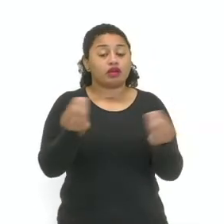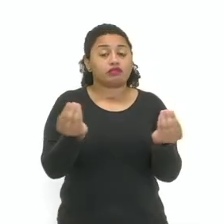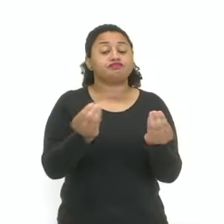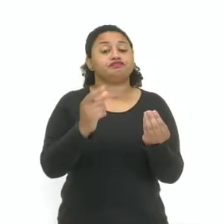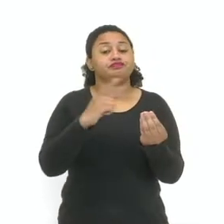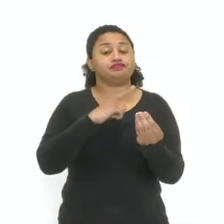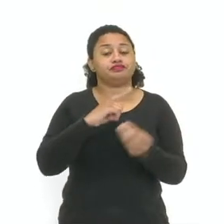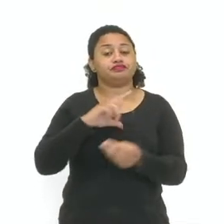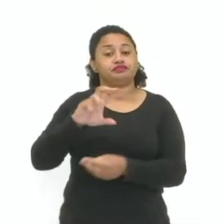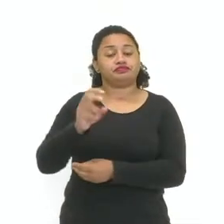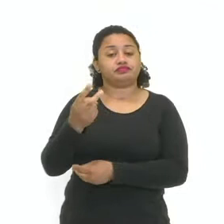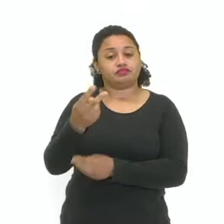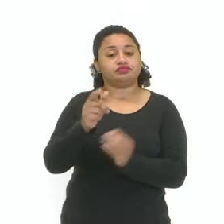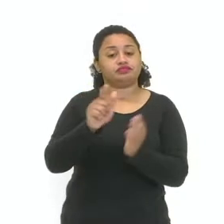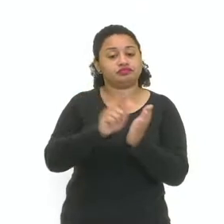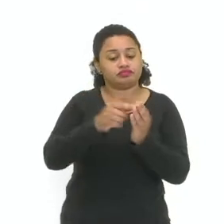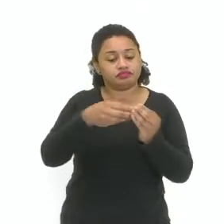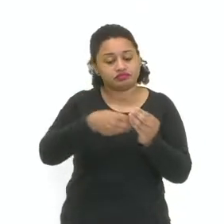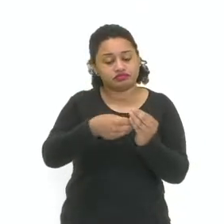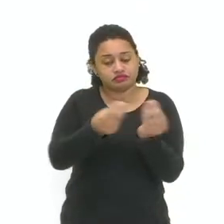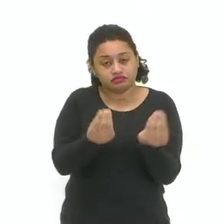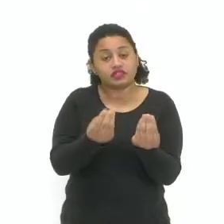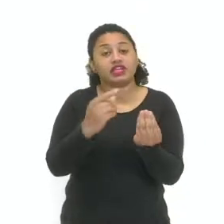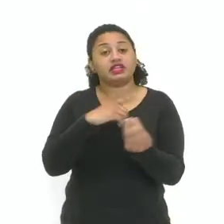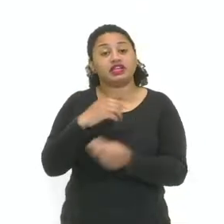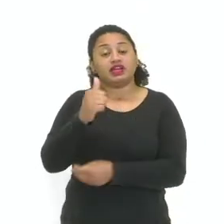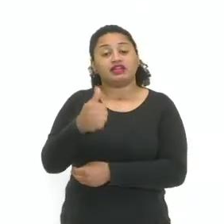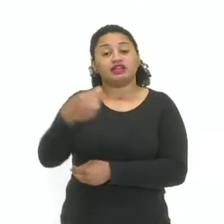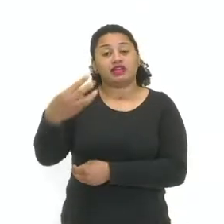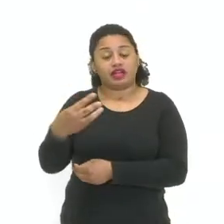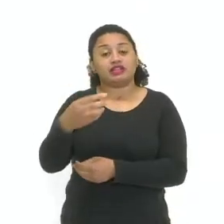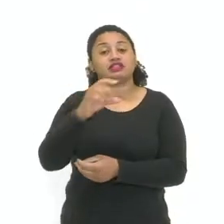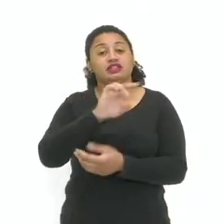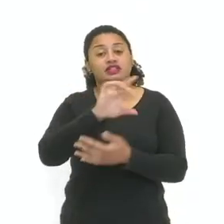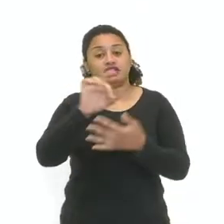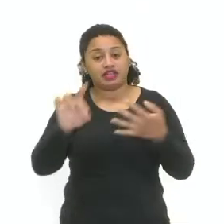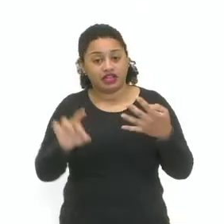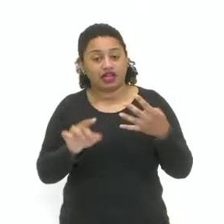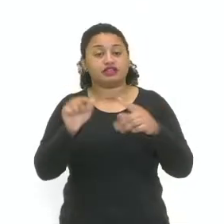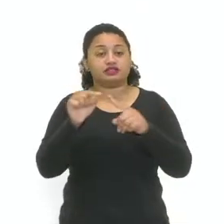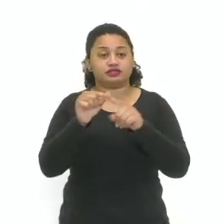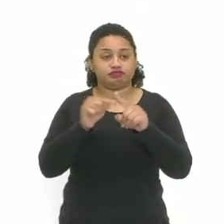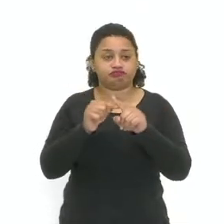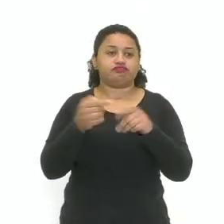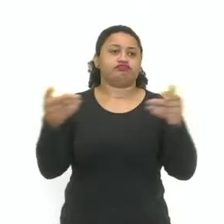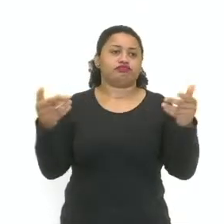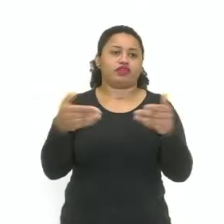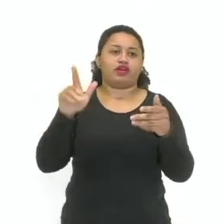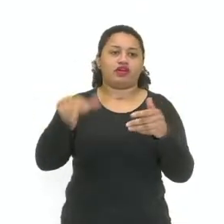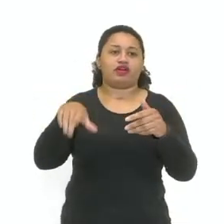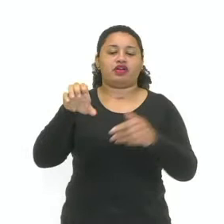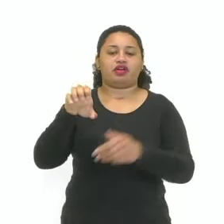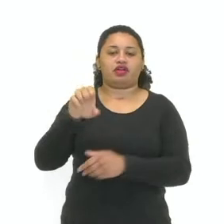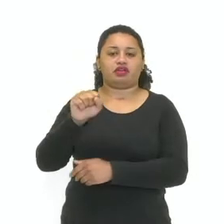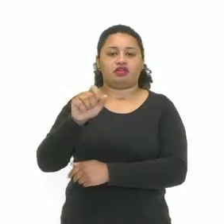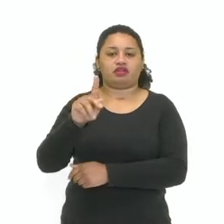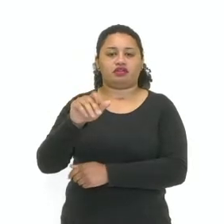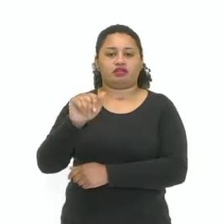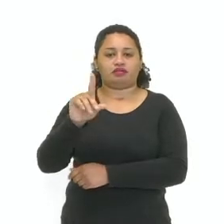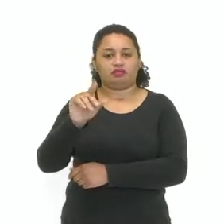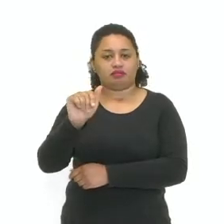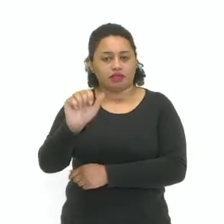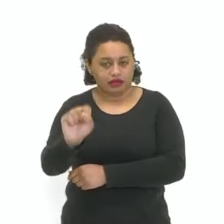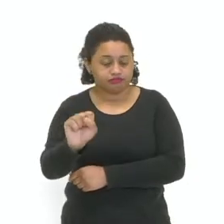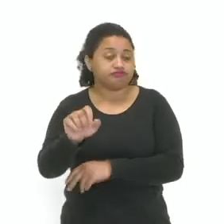de 52 cartas, há 13 cartas, né, de cada naipe. No caso aqui nós estamos trabalhando com